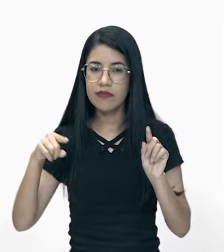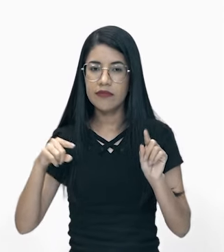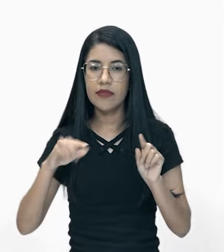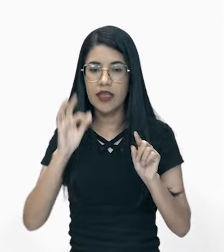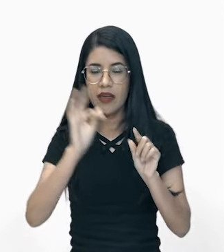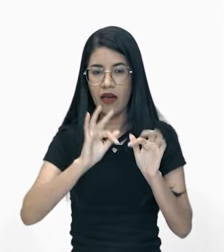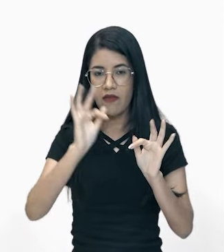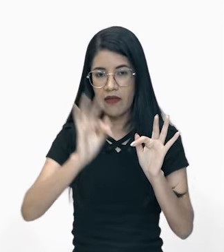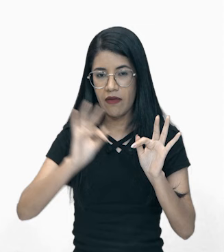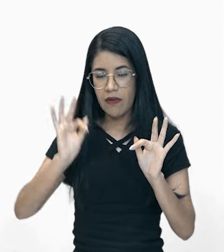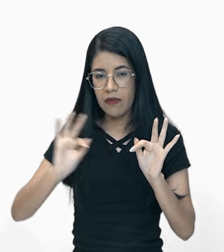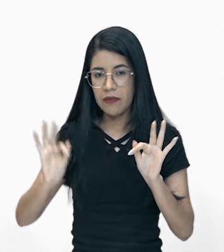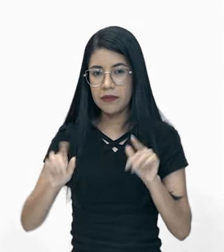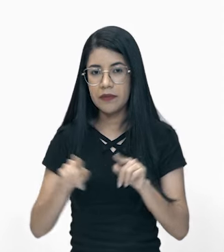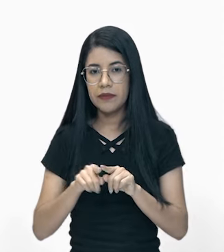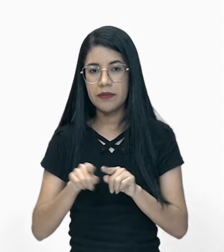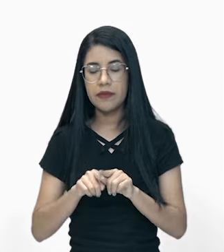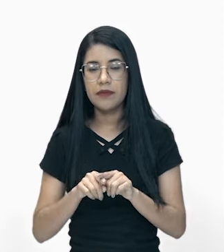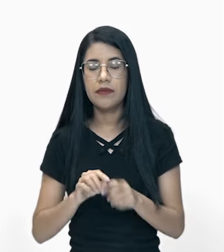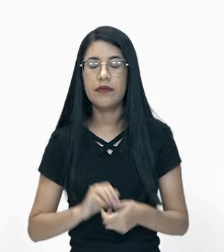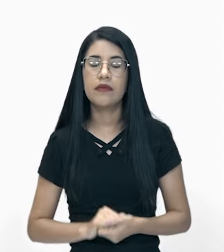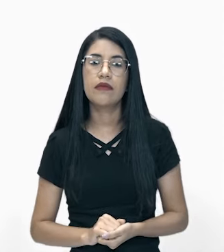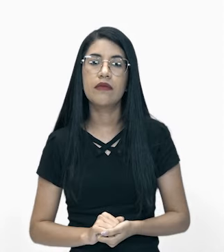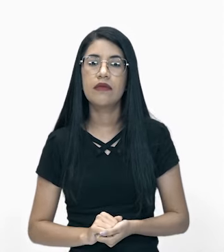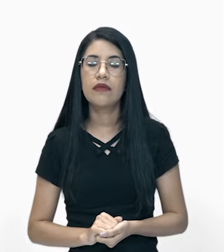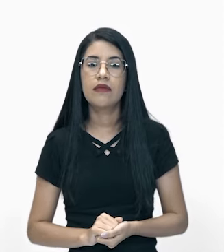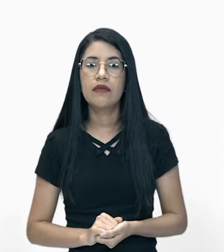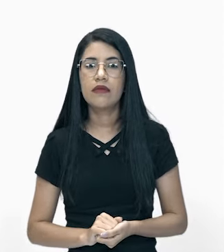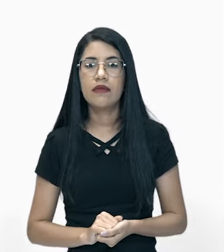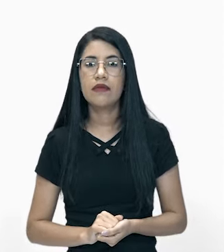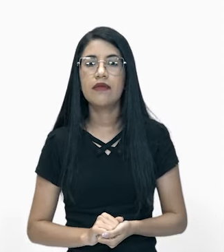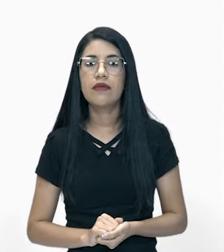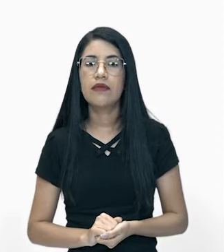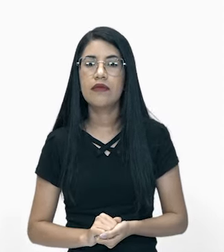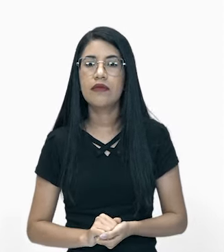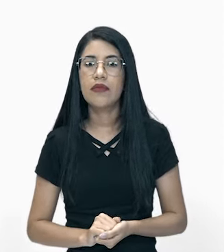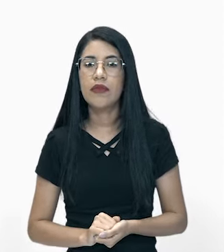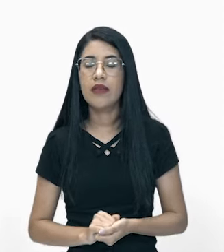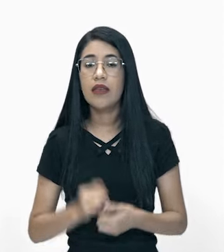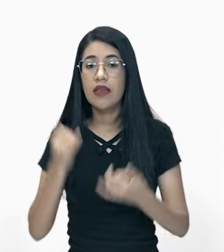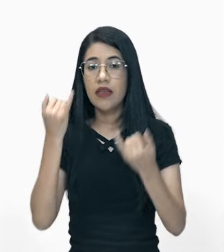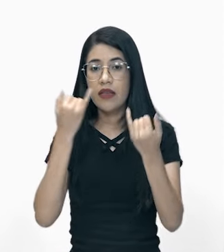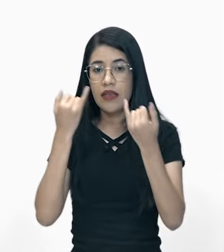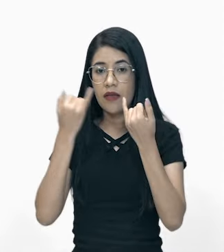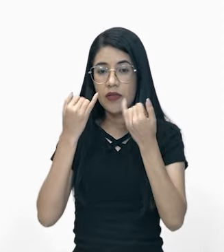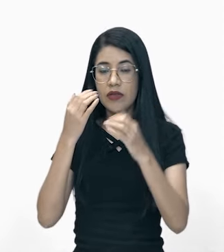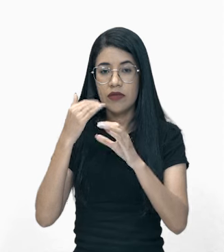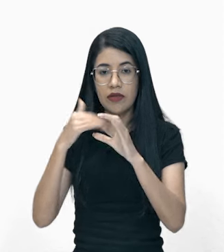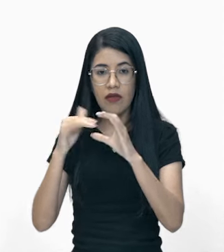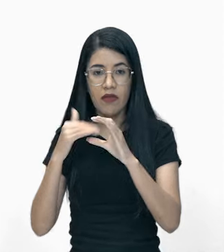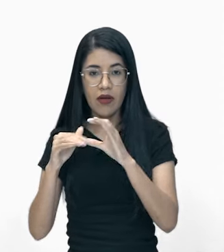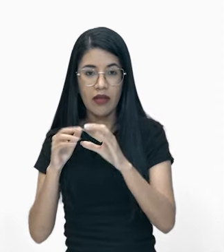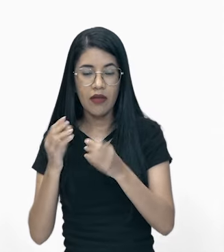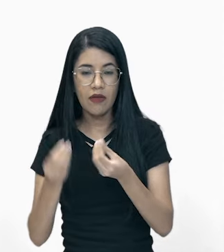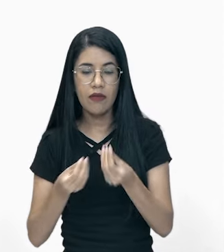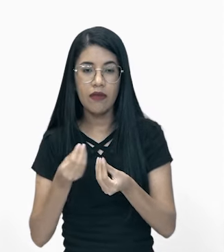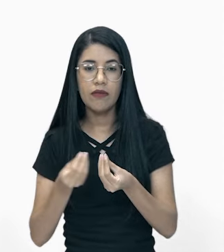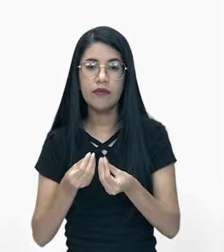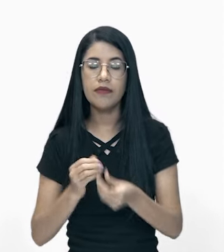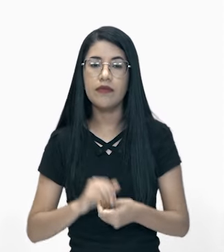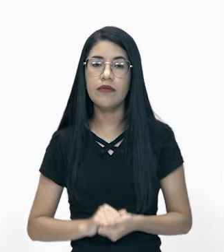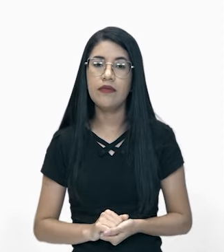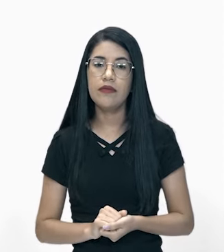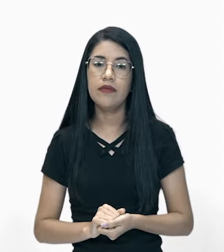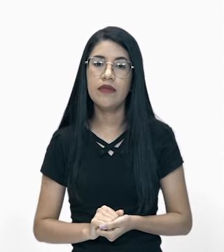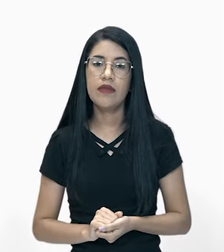o espectro, ele nos mostra isso aí. E os dados transferidos via infravermelho são enviados